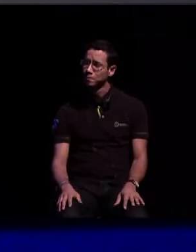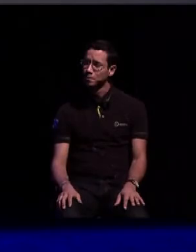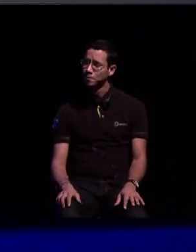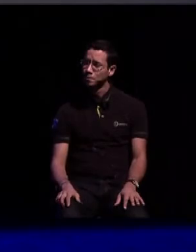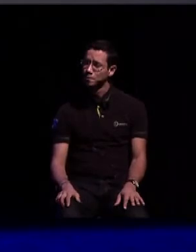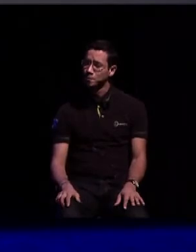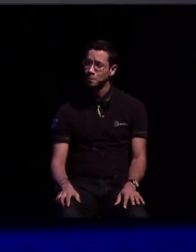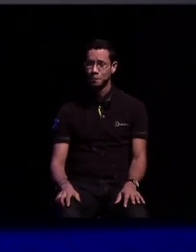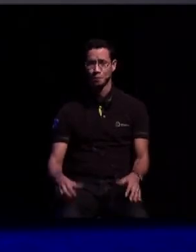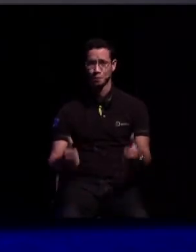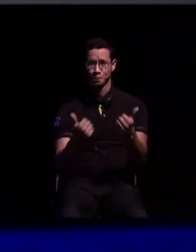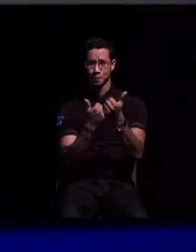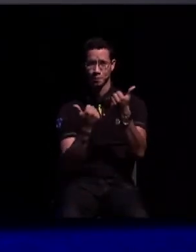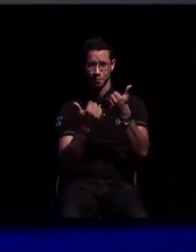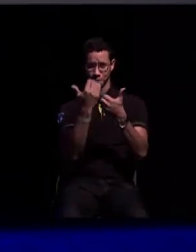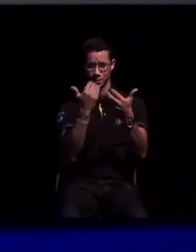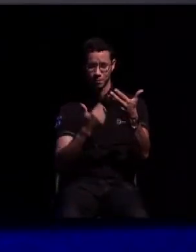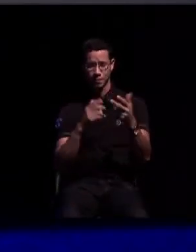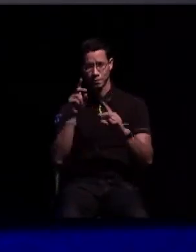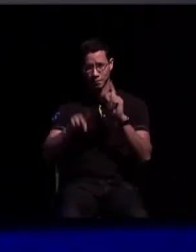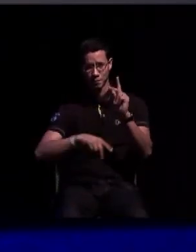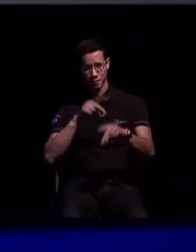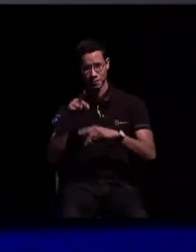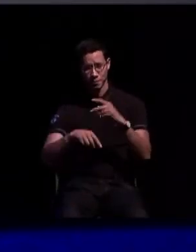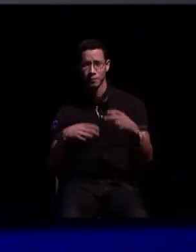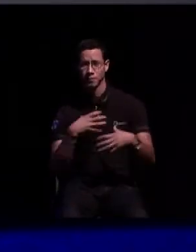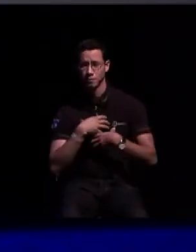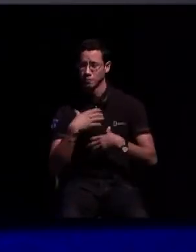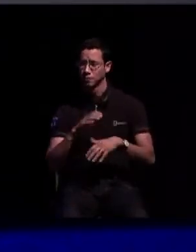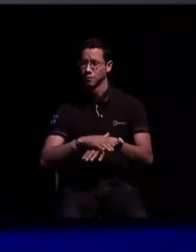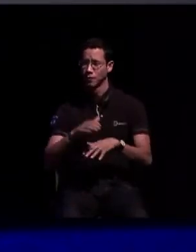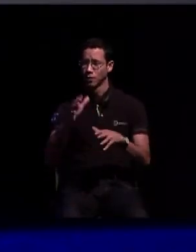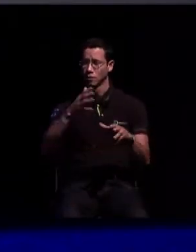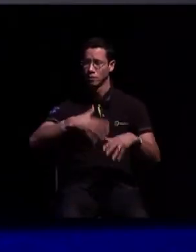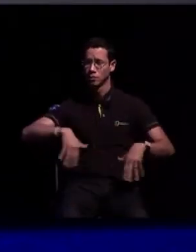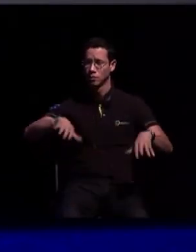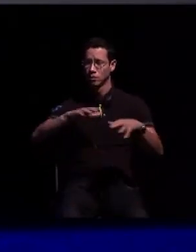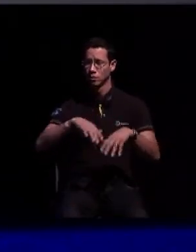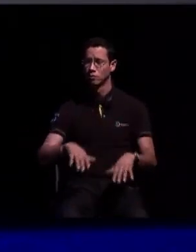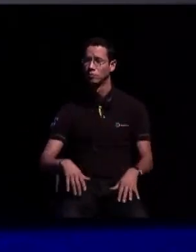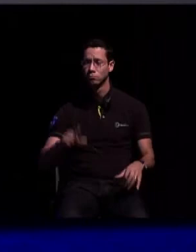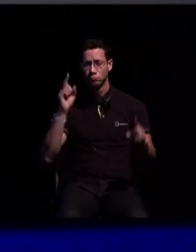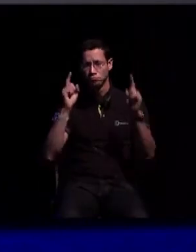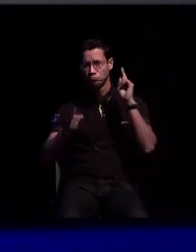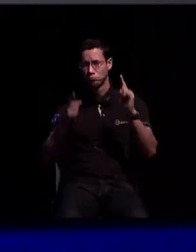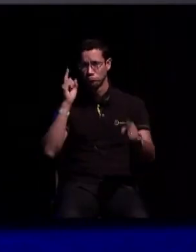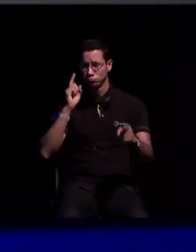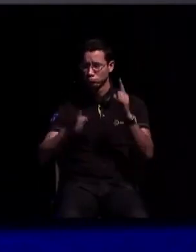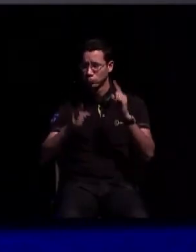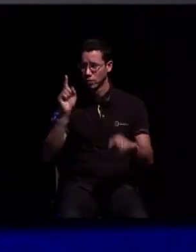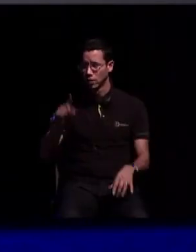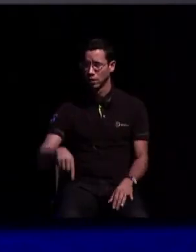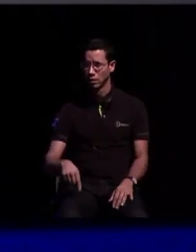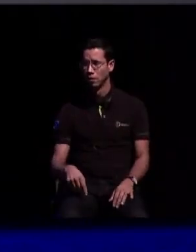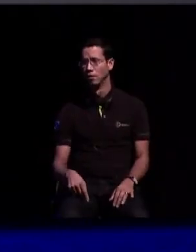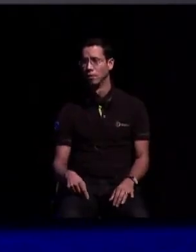e nas classes populares e no sentido mais geral, continua reinando essa